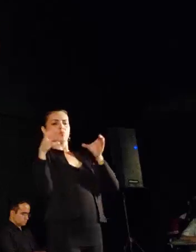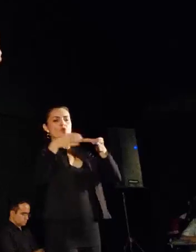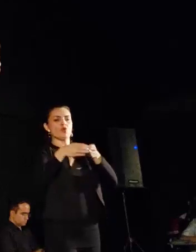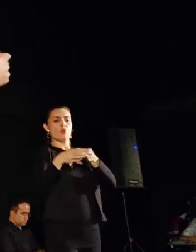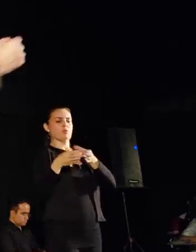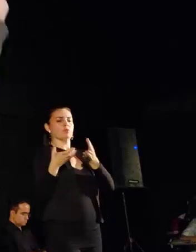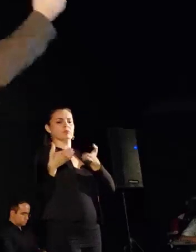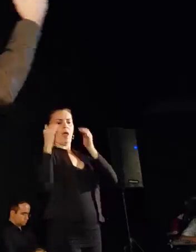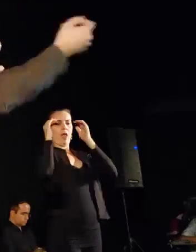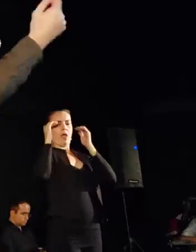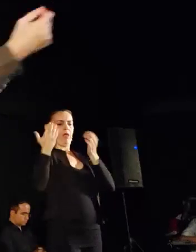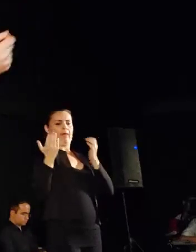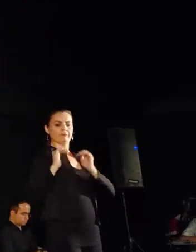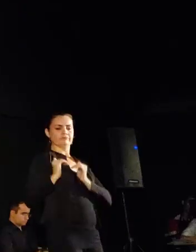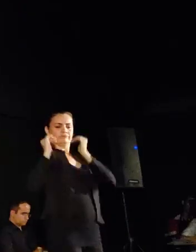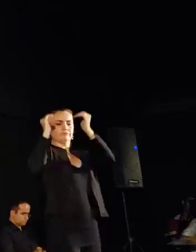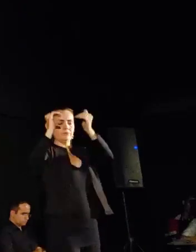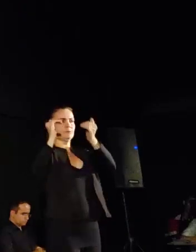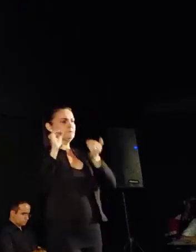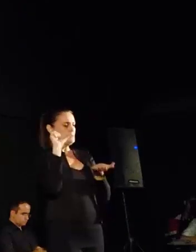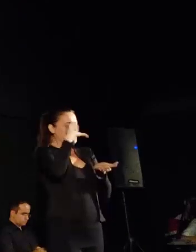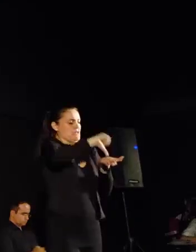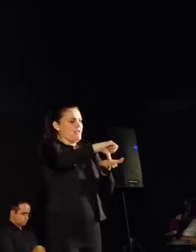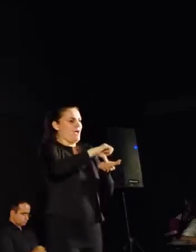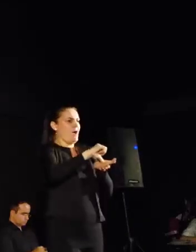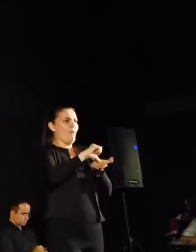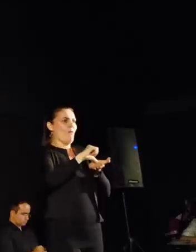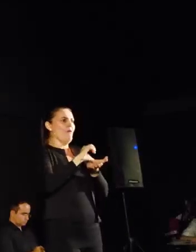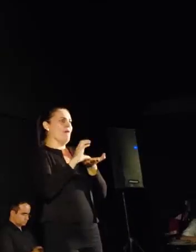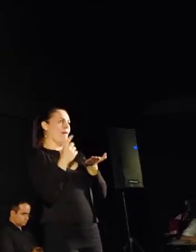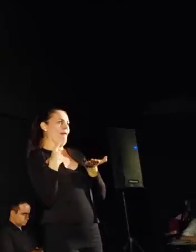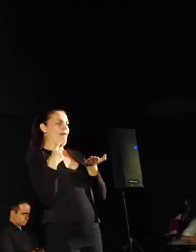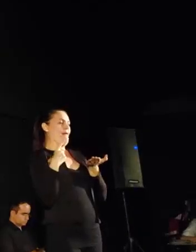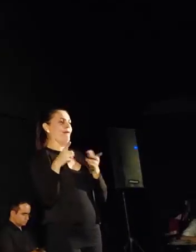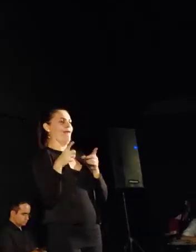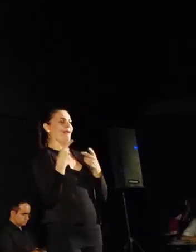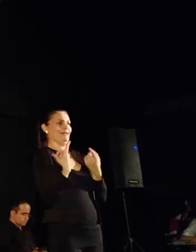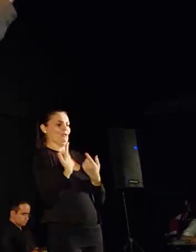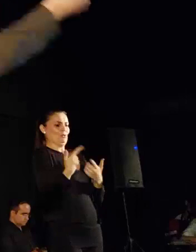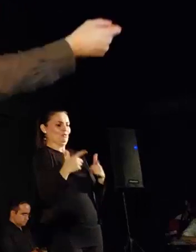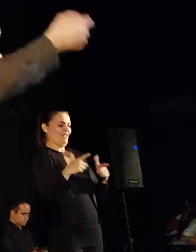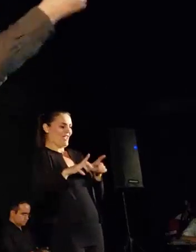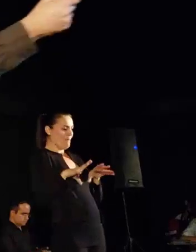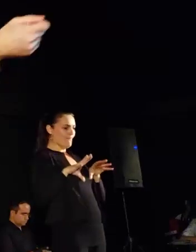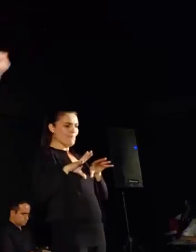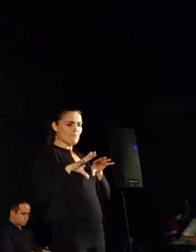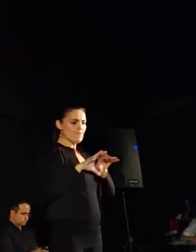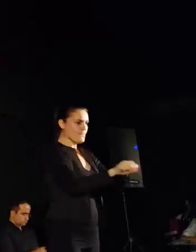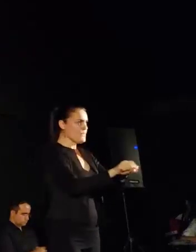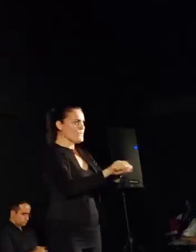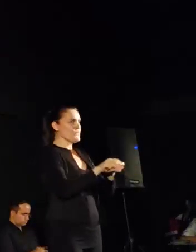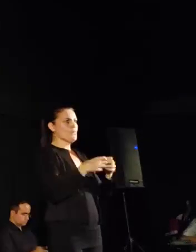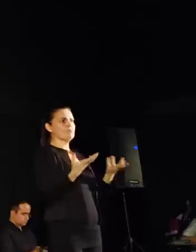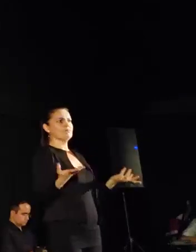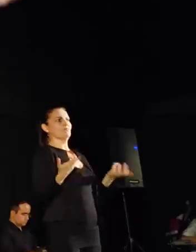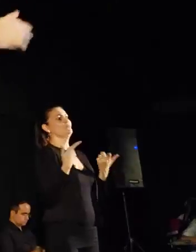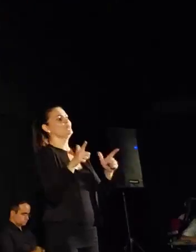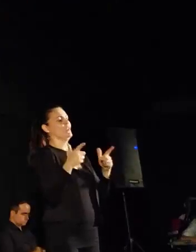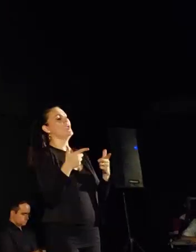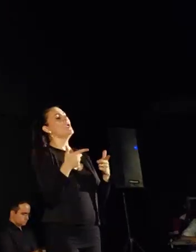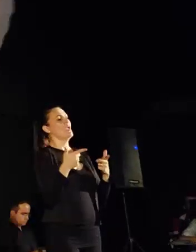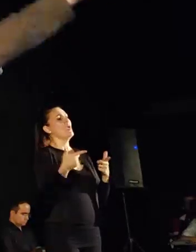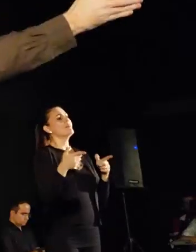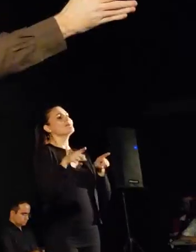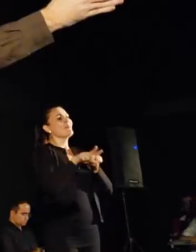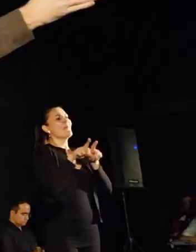onde existam coisas inapropriáveis, que ninguém apropria, que não está submetida à posse, mas pode